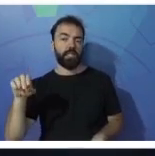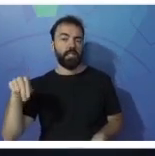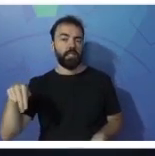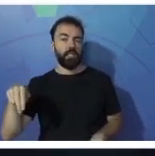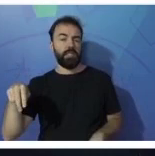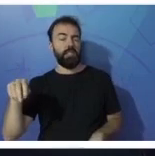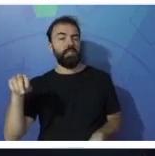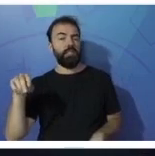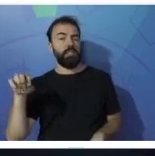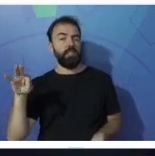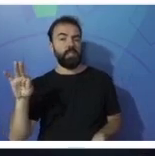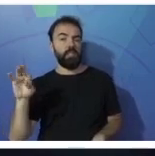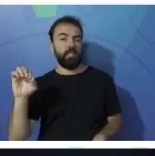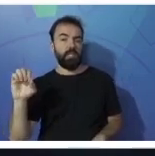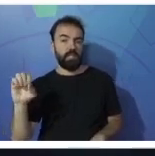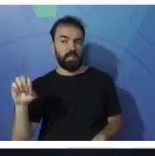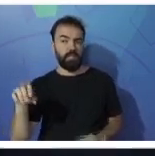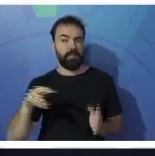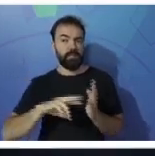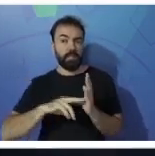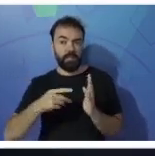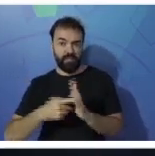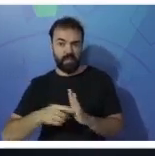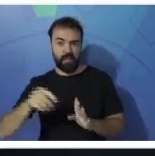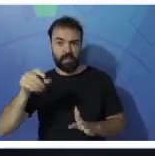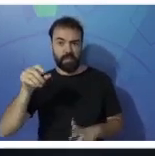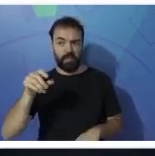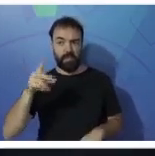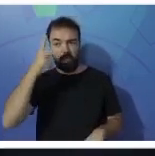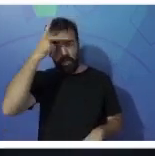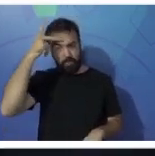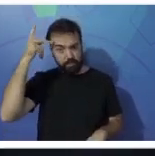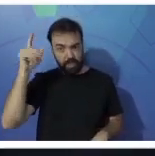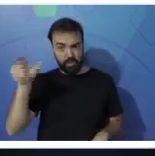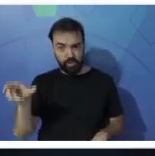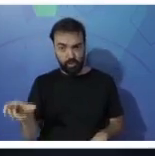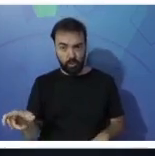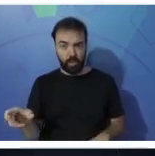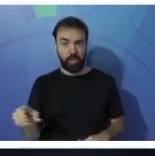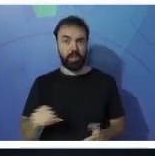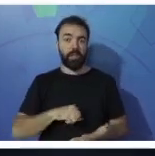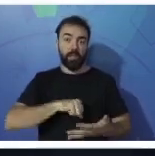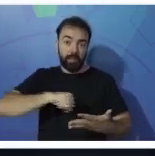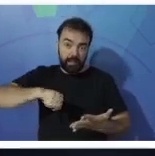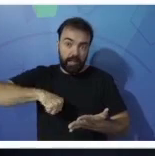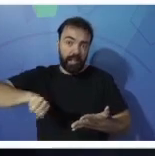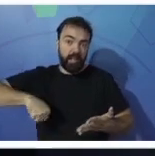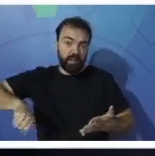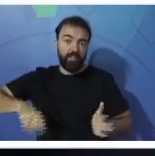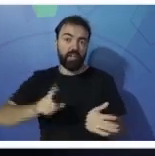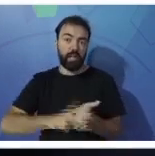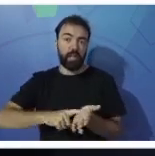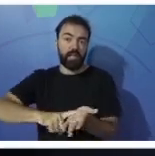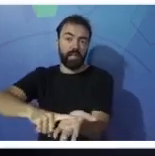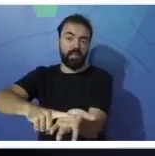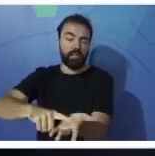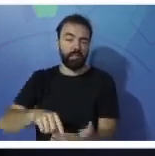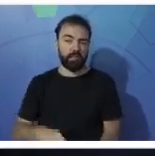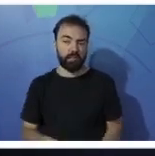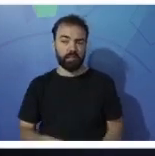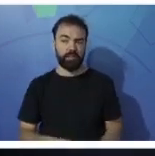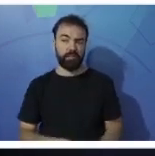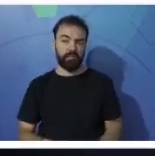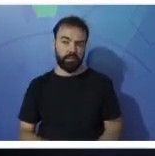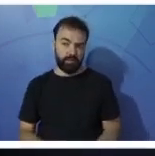está escrevendo a carta. Então, você vai colocar o seu nome, se é você que está enviando a carta, lá no finalzinho,